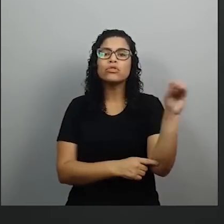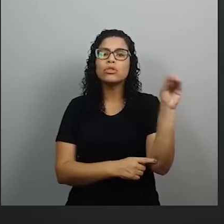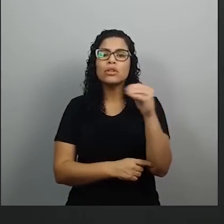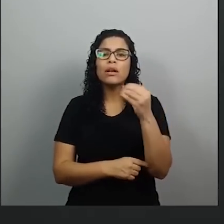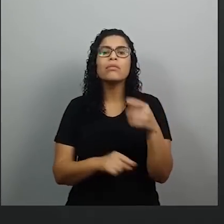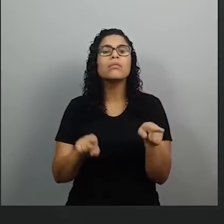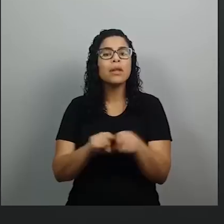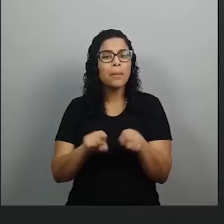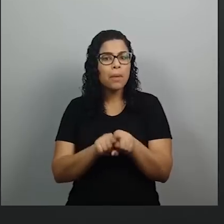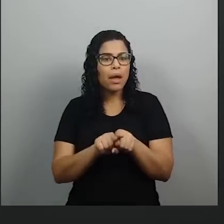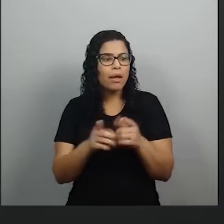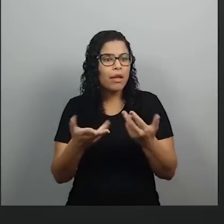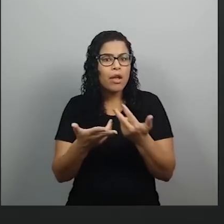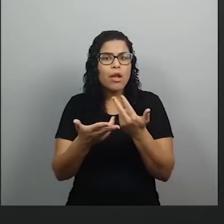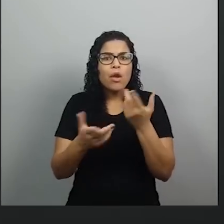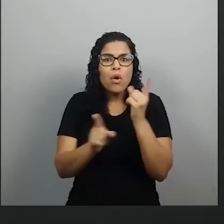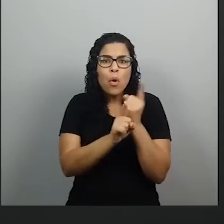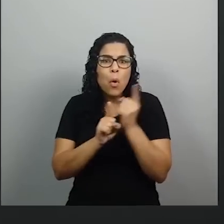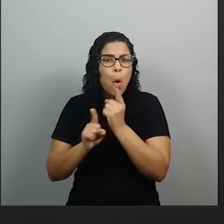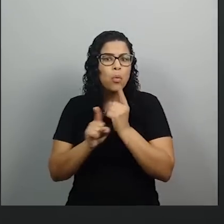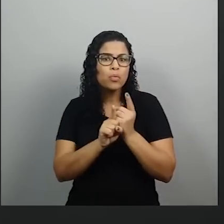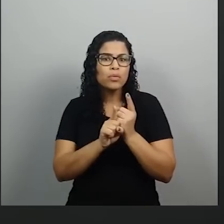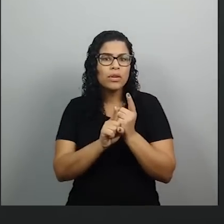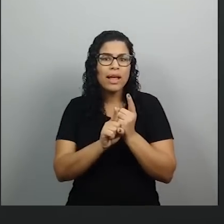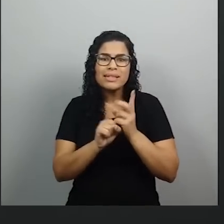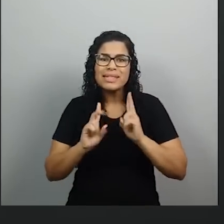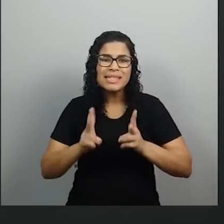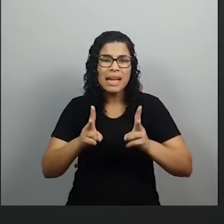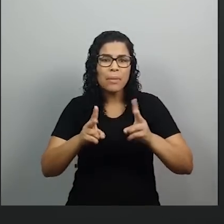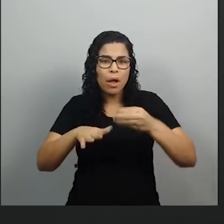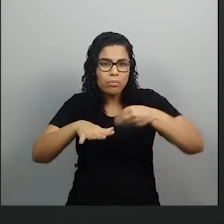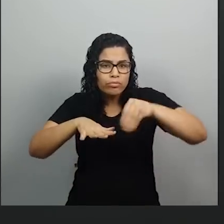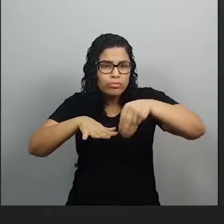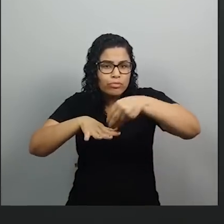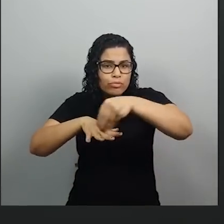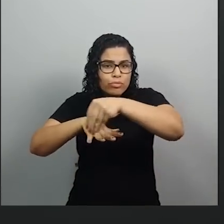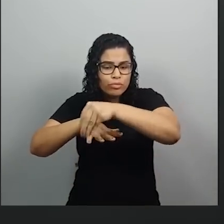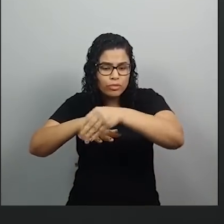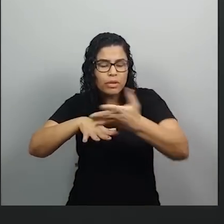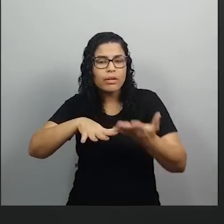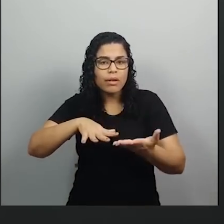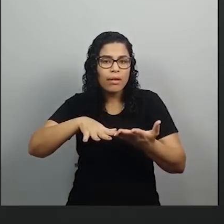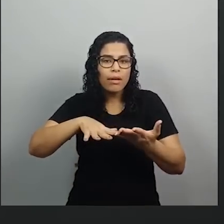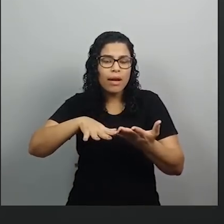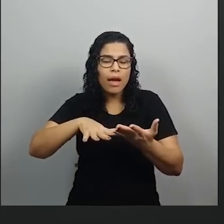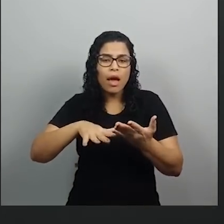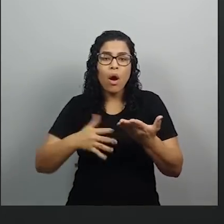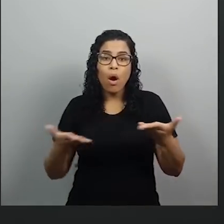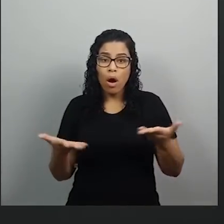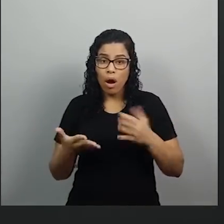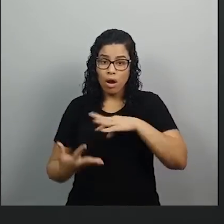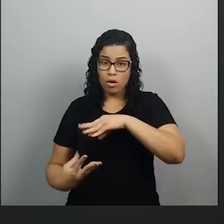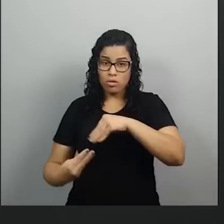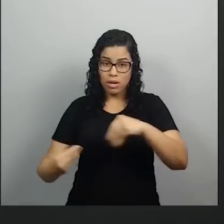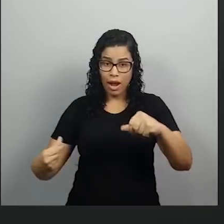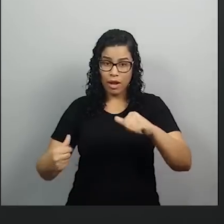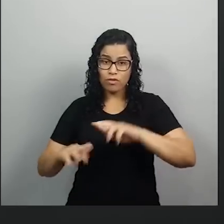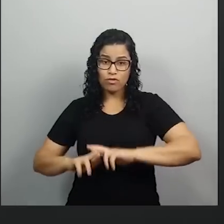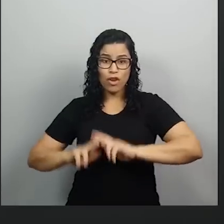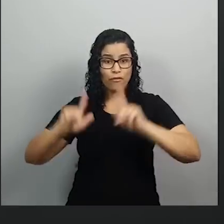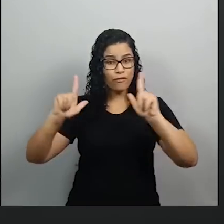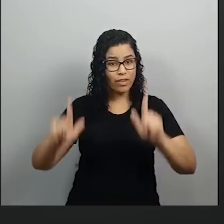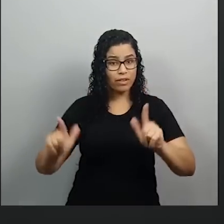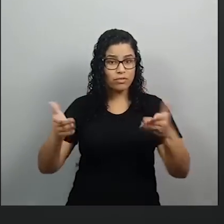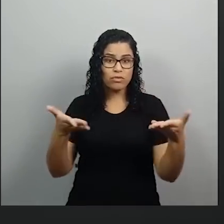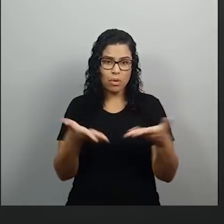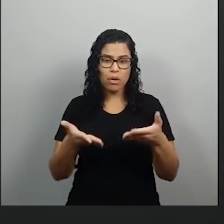aquelas ossadas, bicho surreal. Gente, que significa que a Terra antigamente era muito diferente da de agora? É. E como que a gente